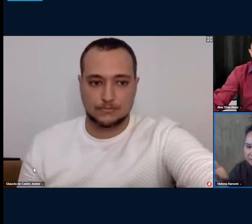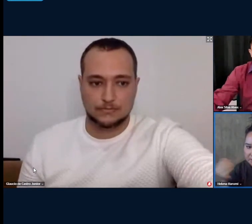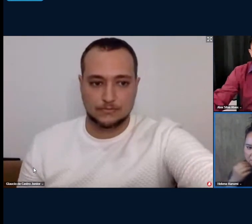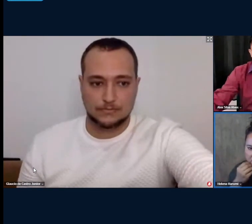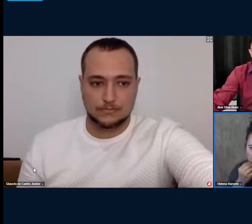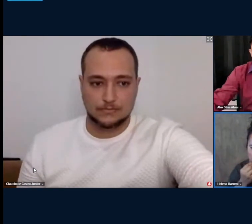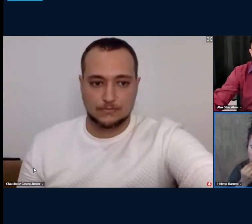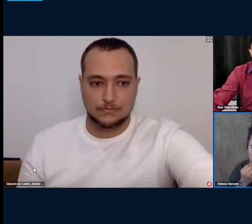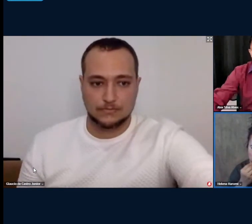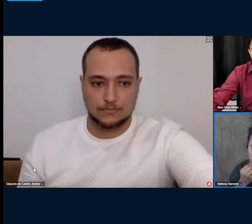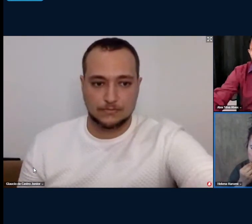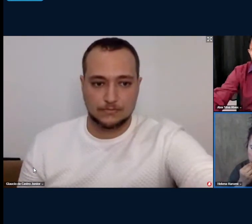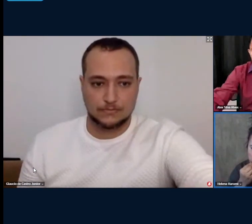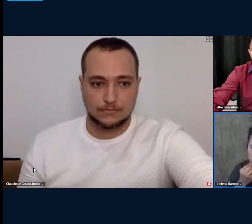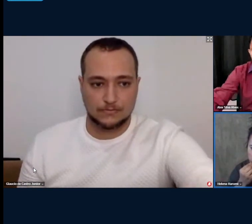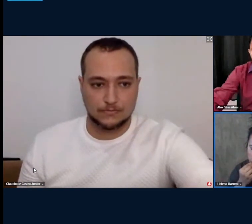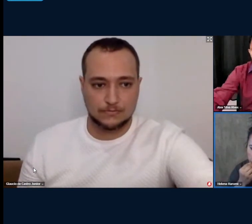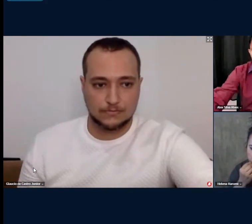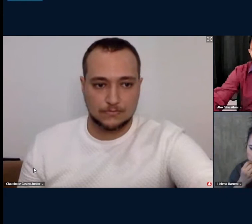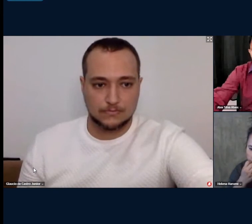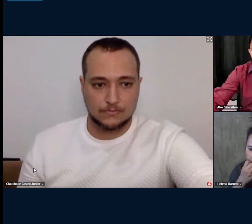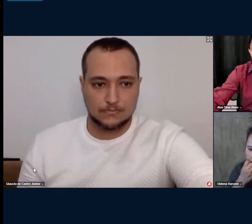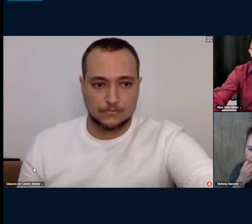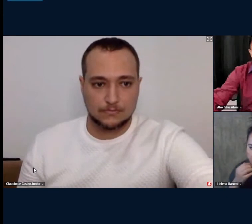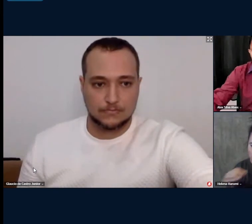O que, que são essas questões ideológicas?